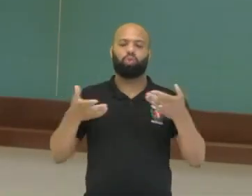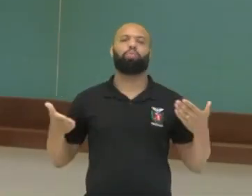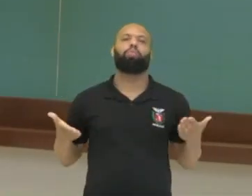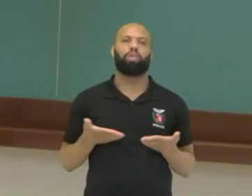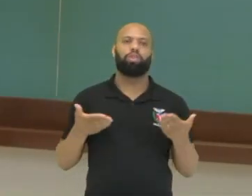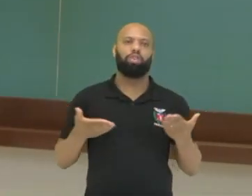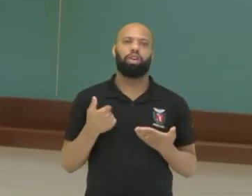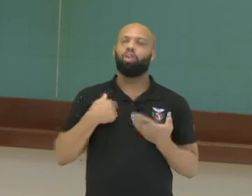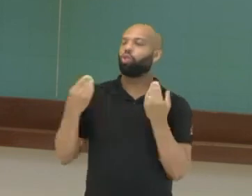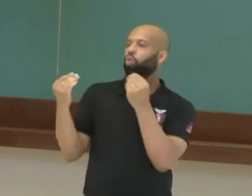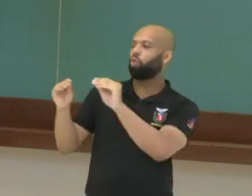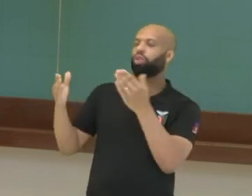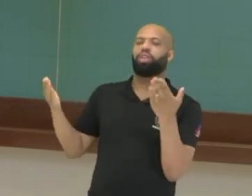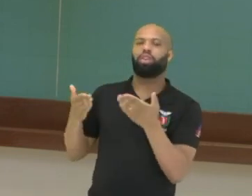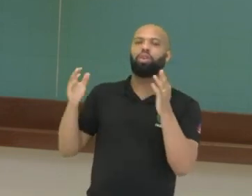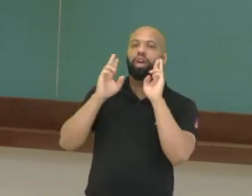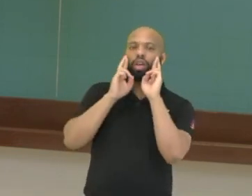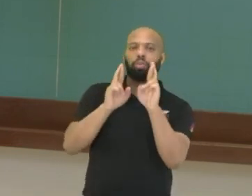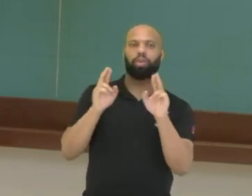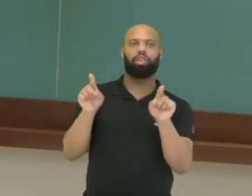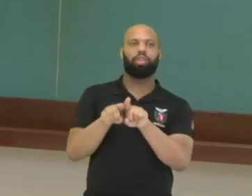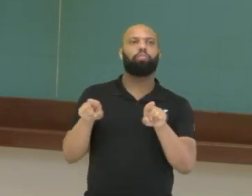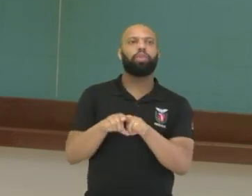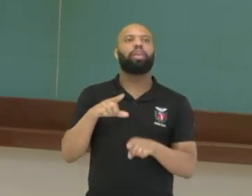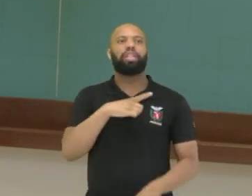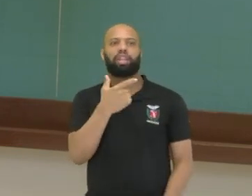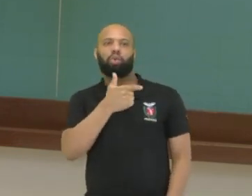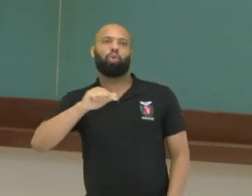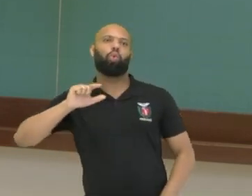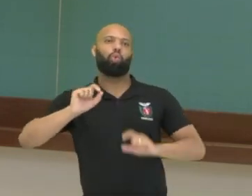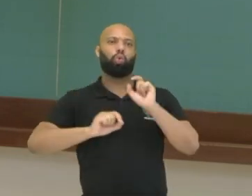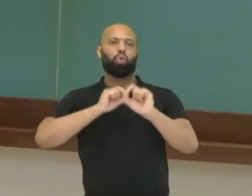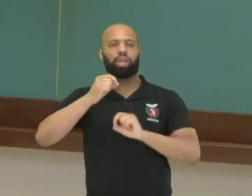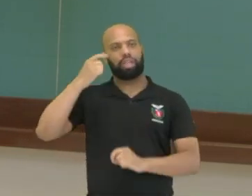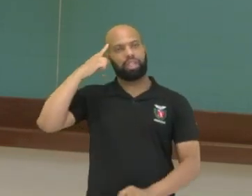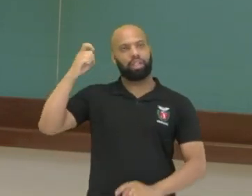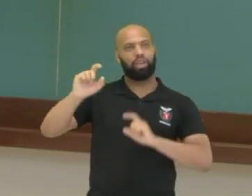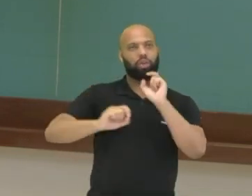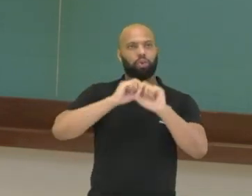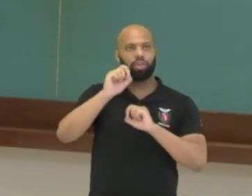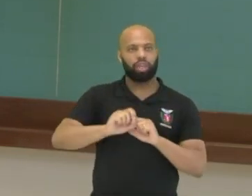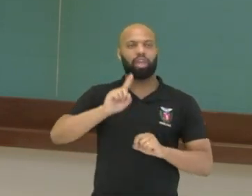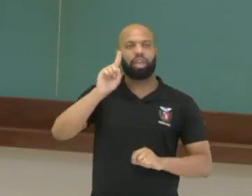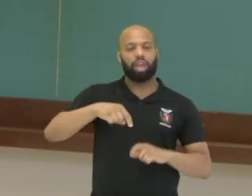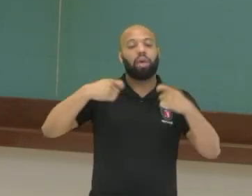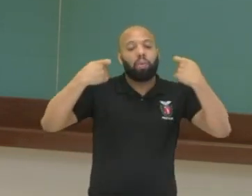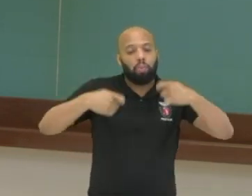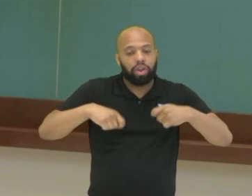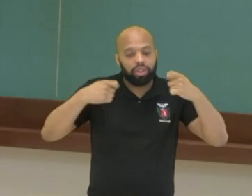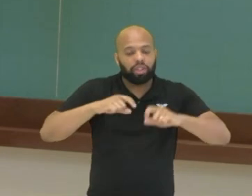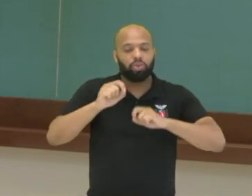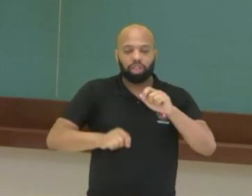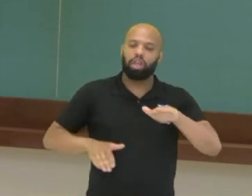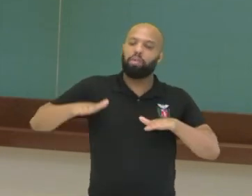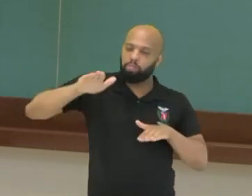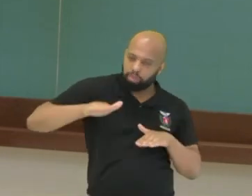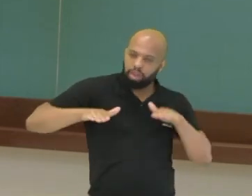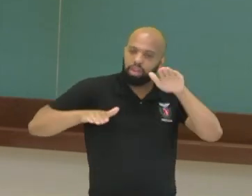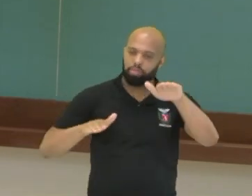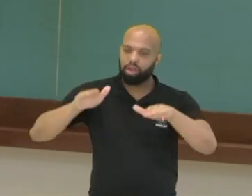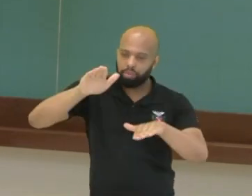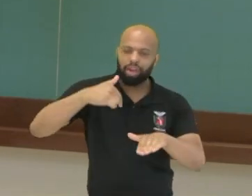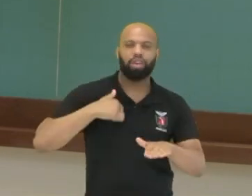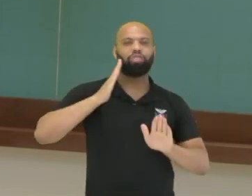Já coloquei respeitando. Outra, ideia é preciso que seja passo a passo. Então, eu já fiz